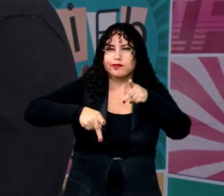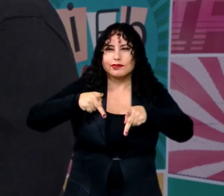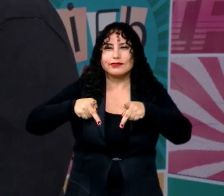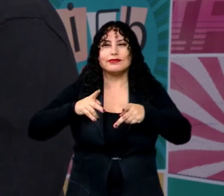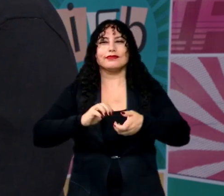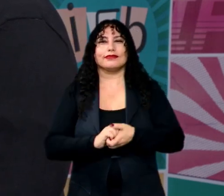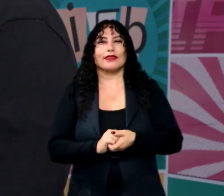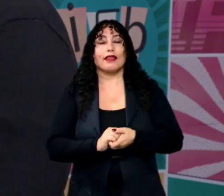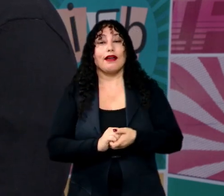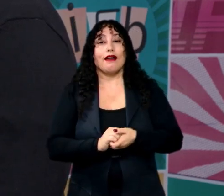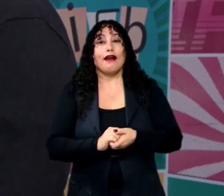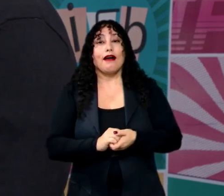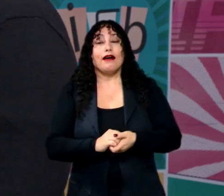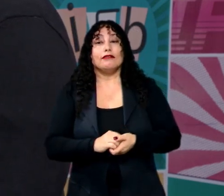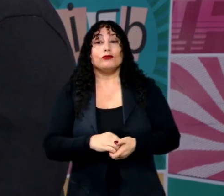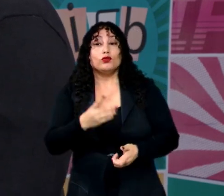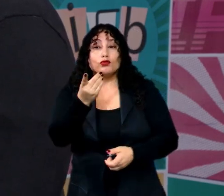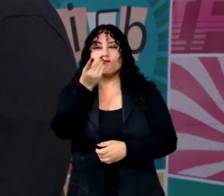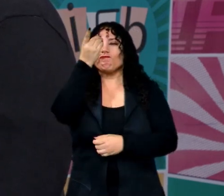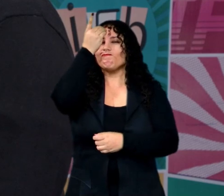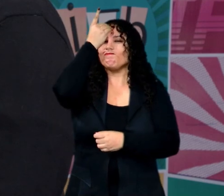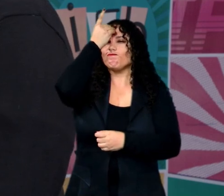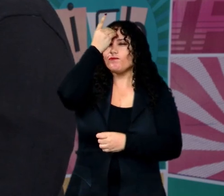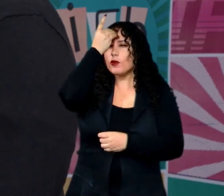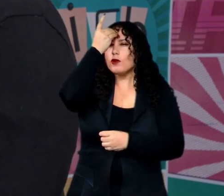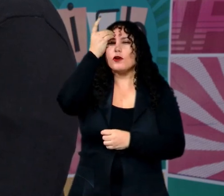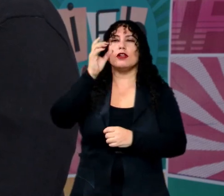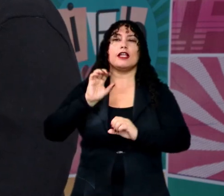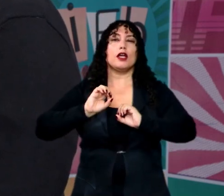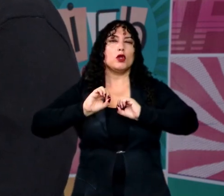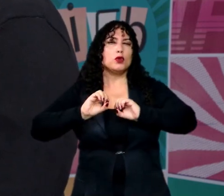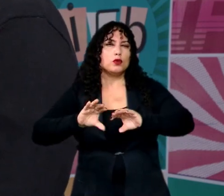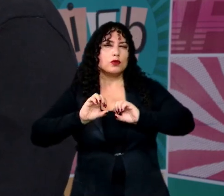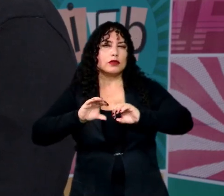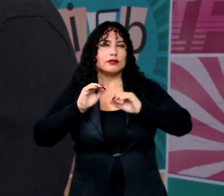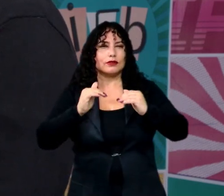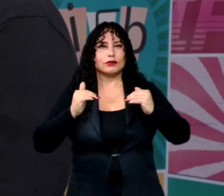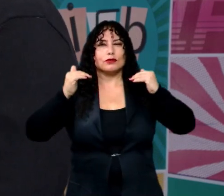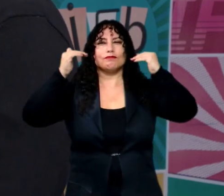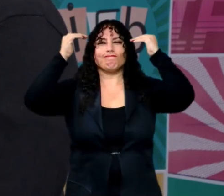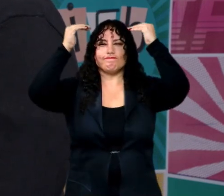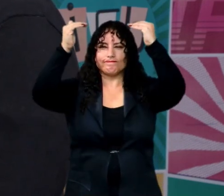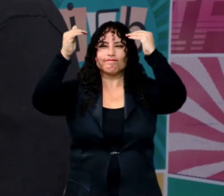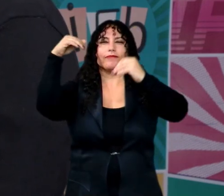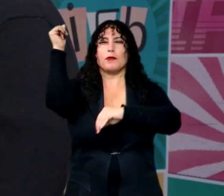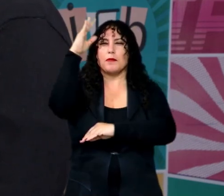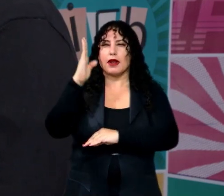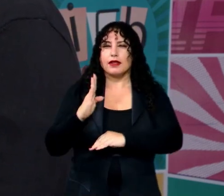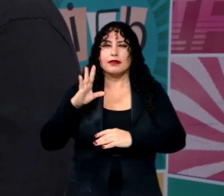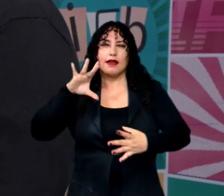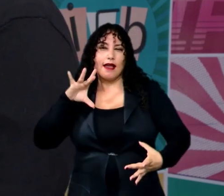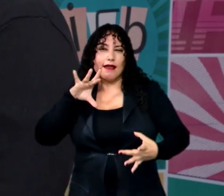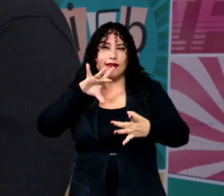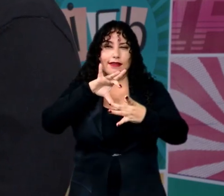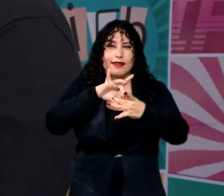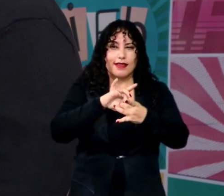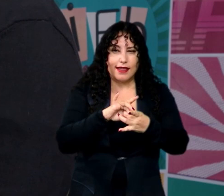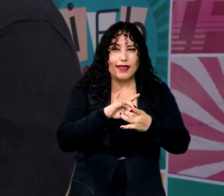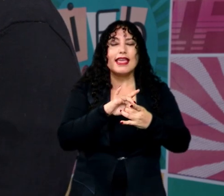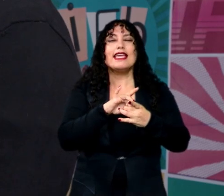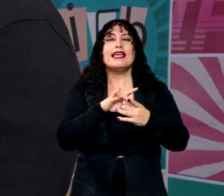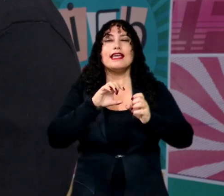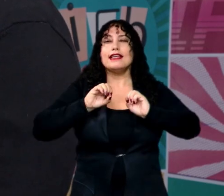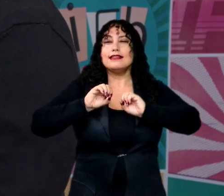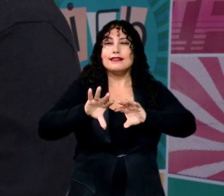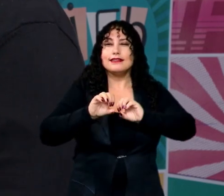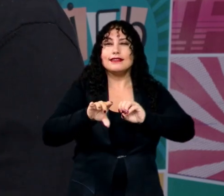Bom, a vocação da educação superior brasileira é essa, né? É a integração ensino, pesquisa e extensão. Tem